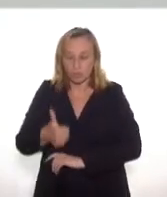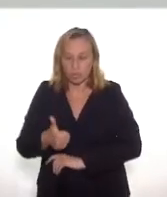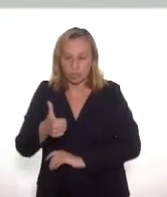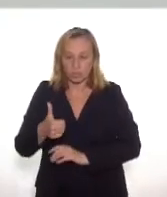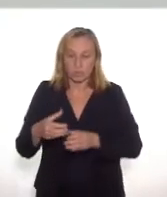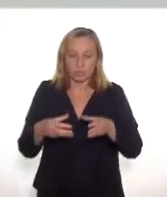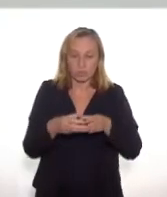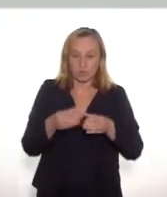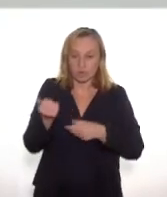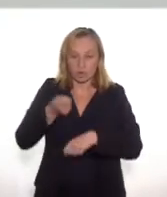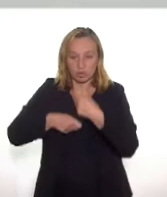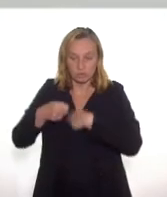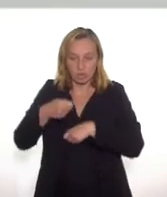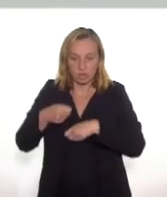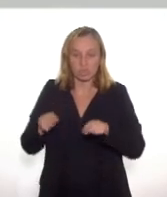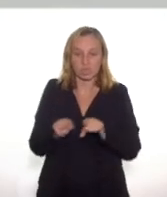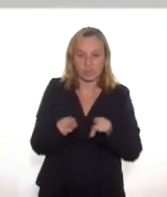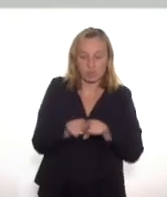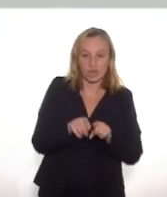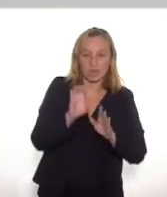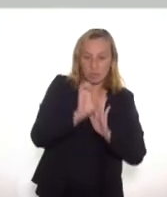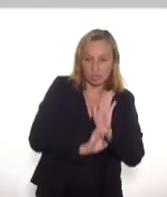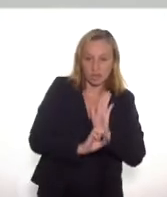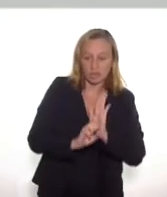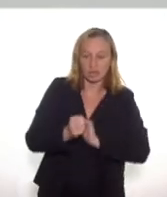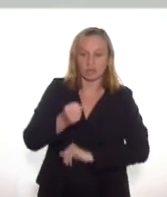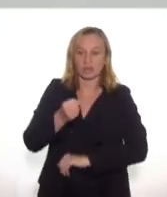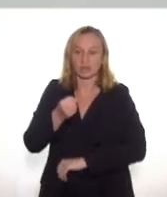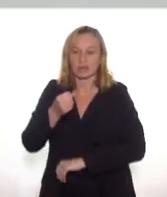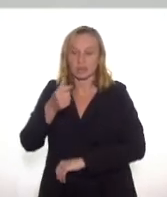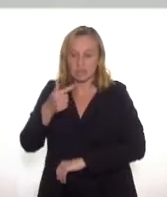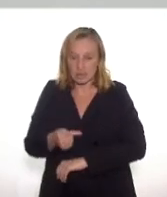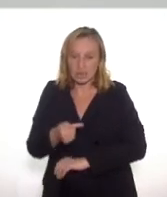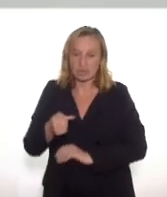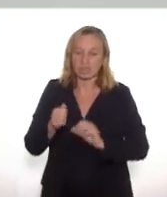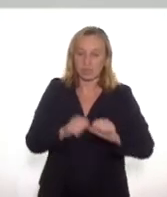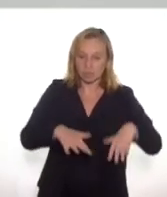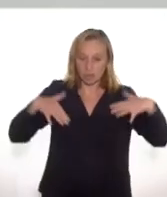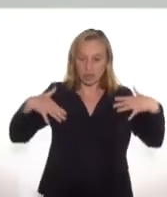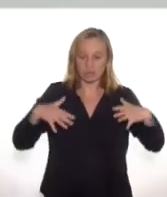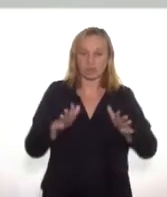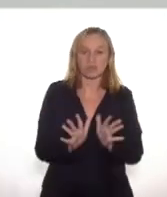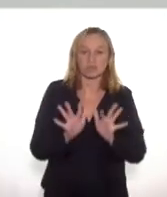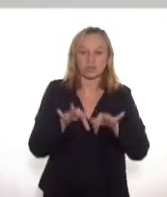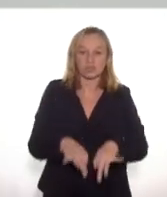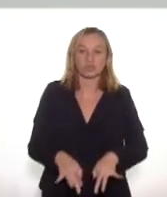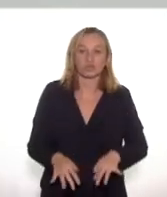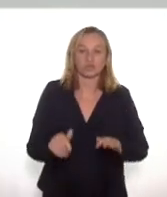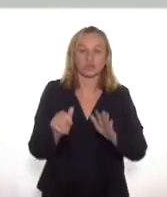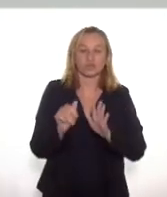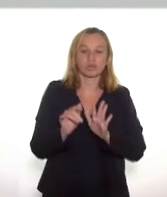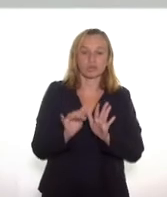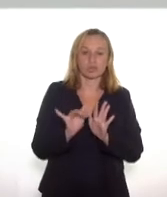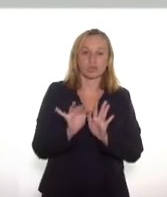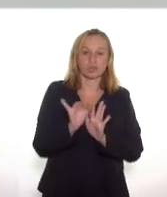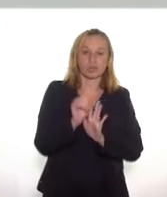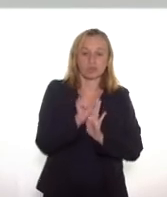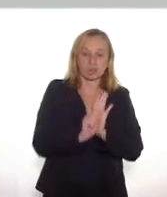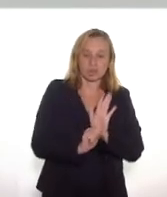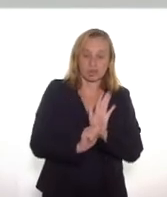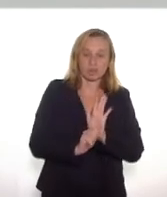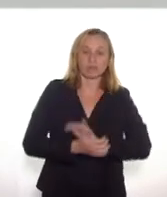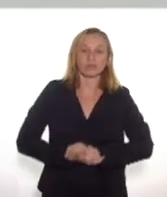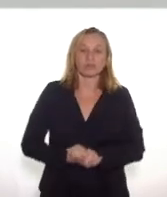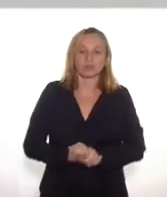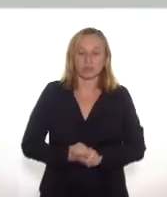7. Favorável com subemenda aglutinativa às emendas 1 e 4, concluindo por substitutivo, pedindo forma final de